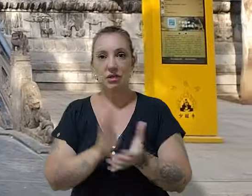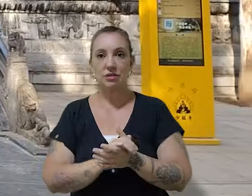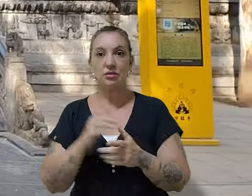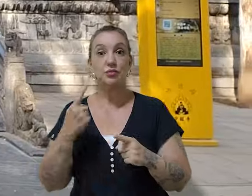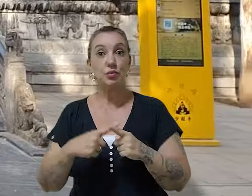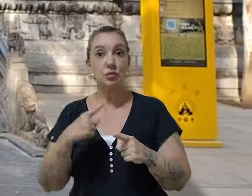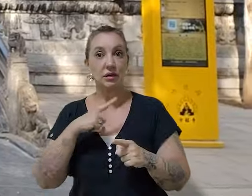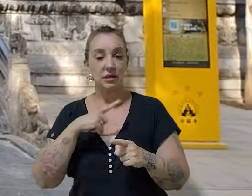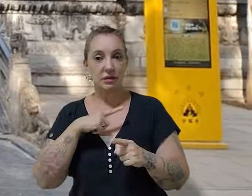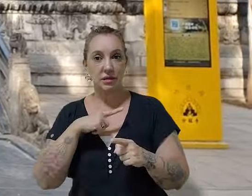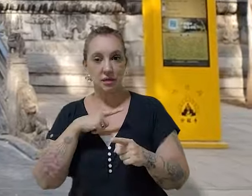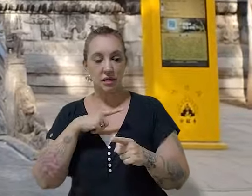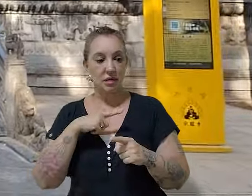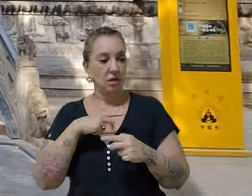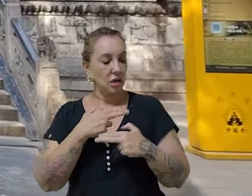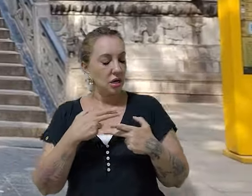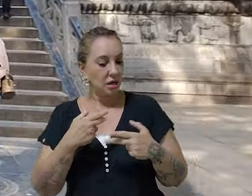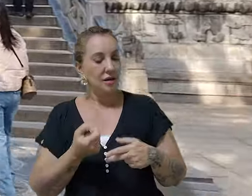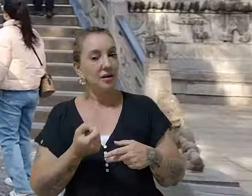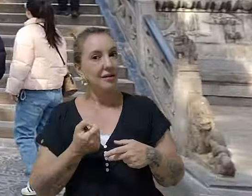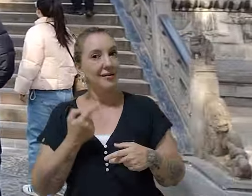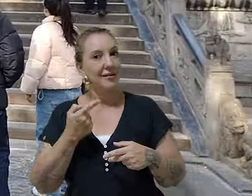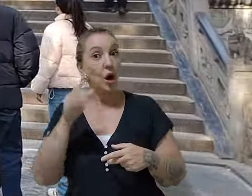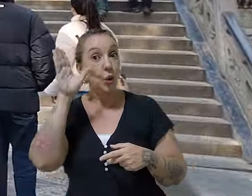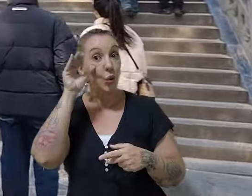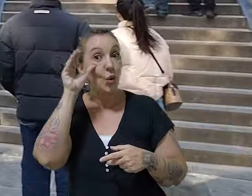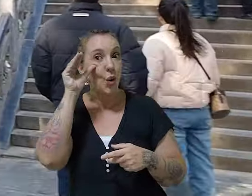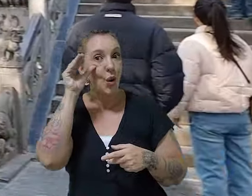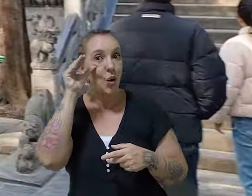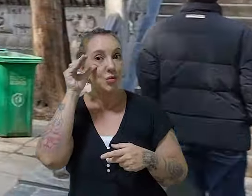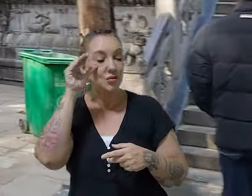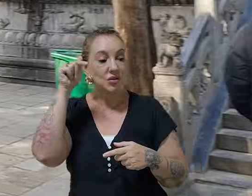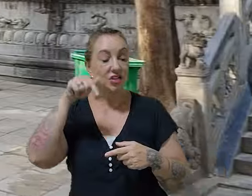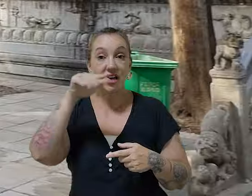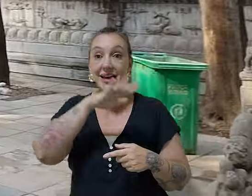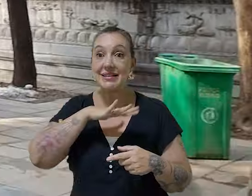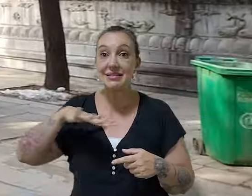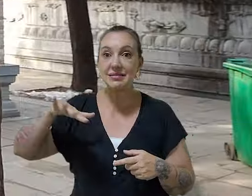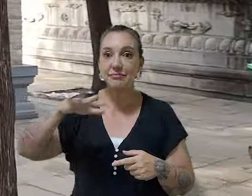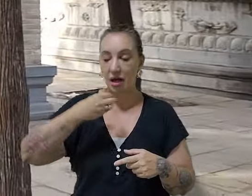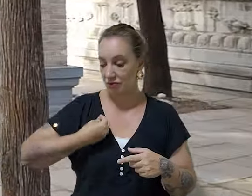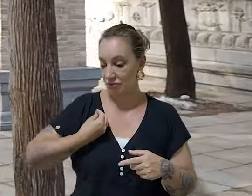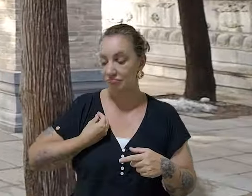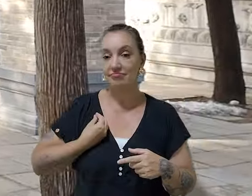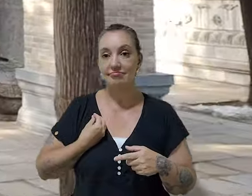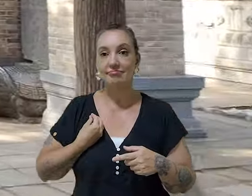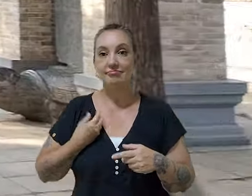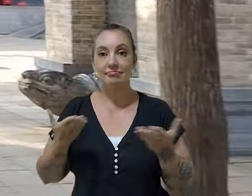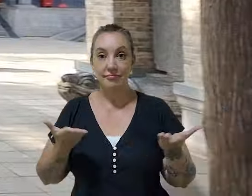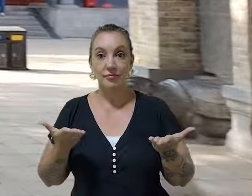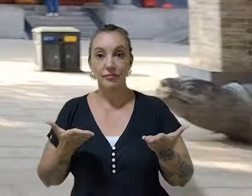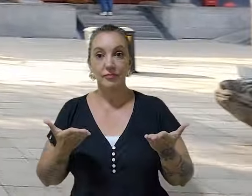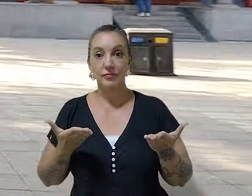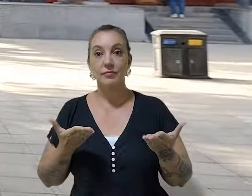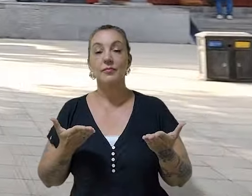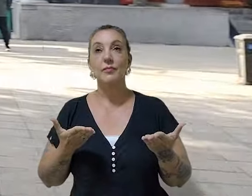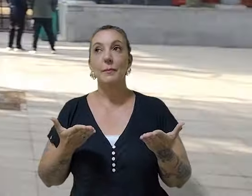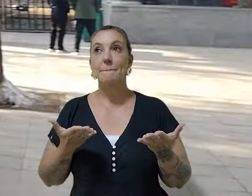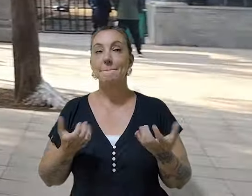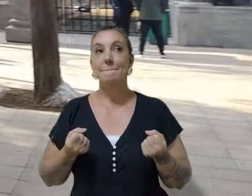tem uma coisa curiosa, que é, a gente está num espaço de